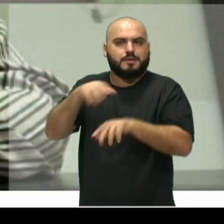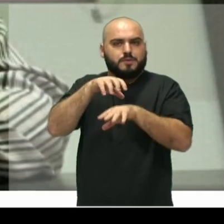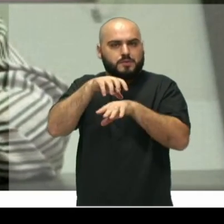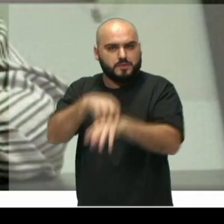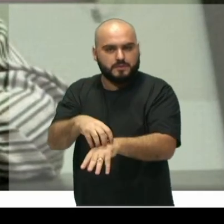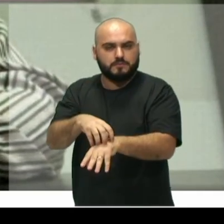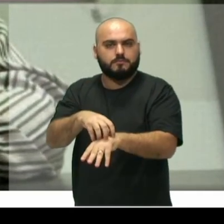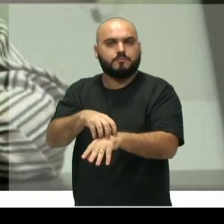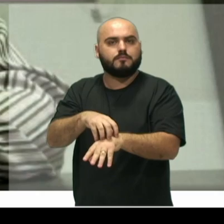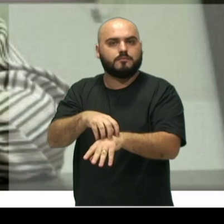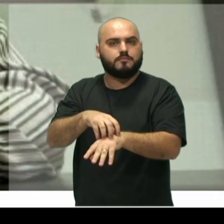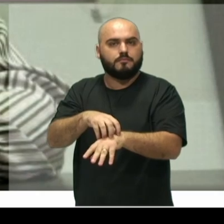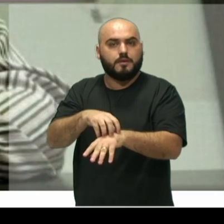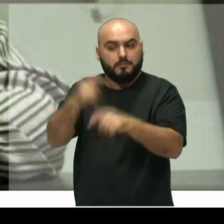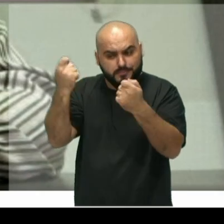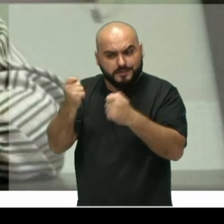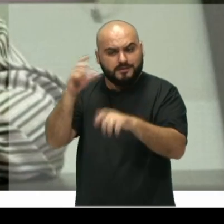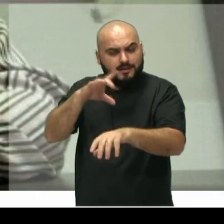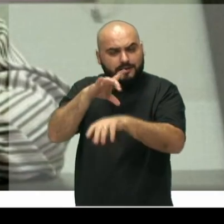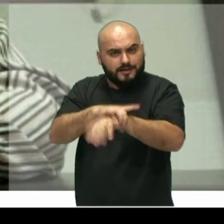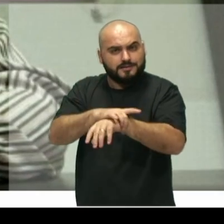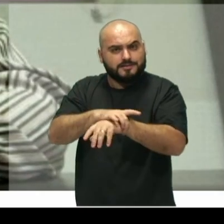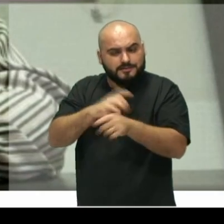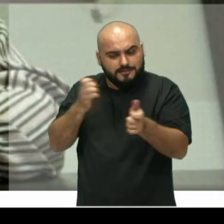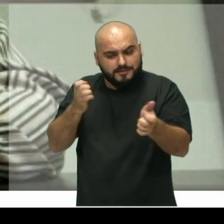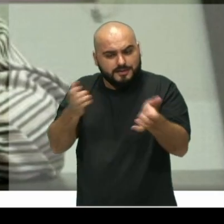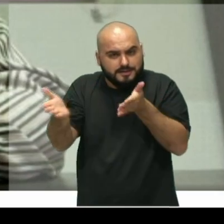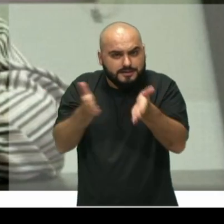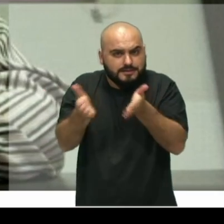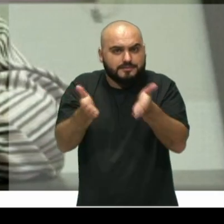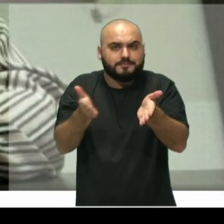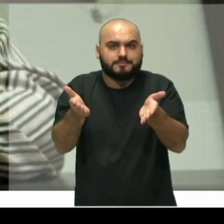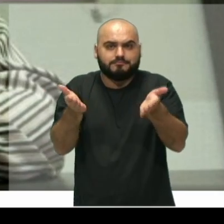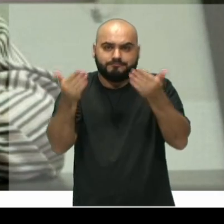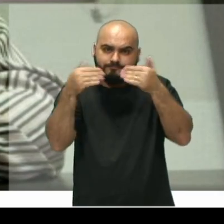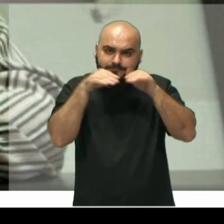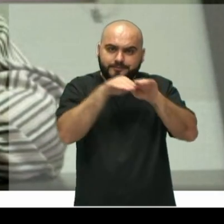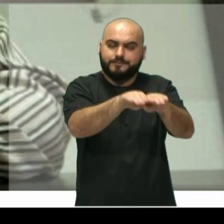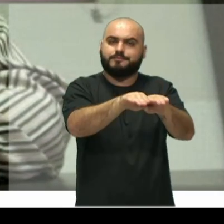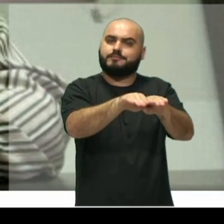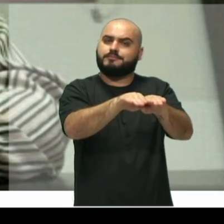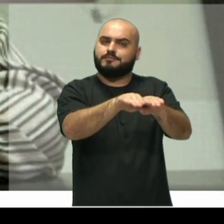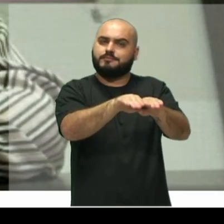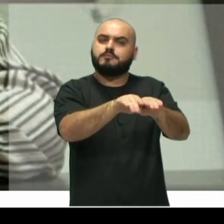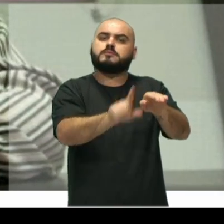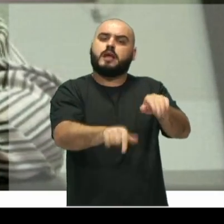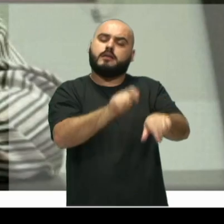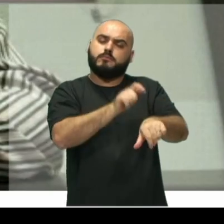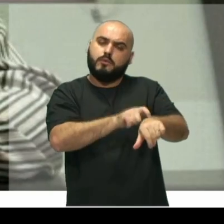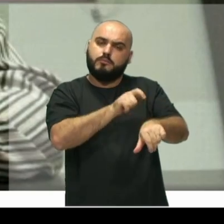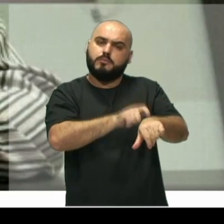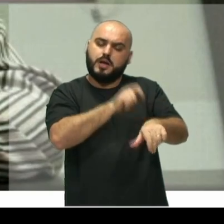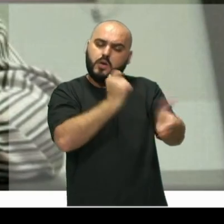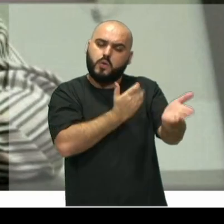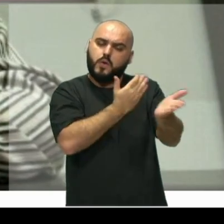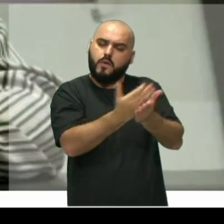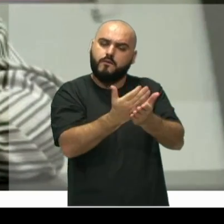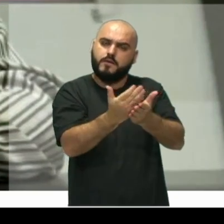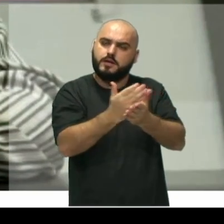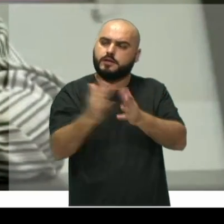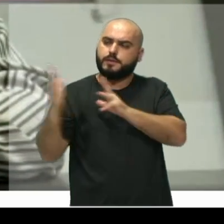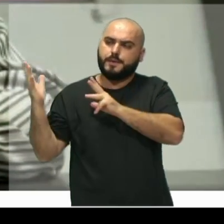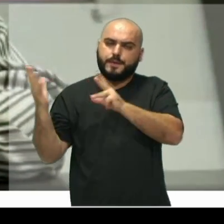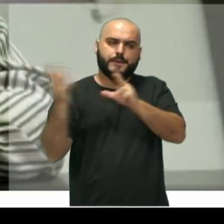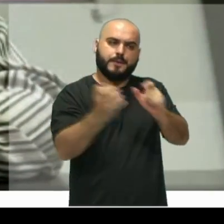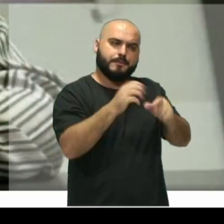a acessibilidade e o desenho universal. Então, é o momento, é um debate que se intensifica em todos os municípios